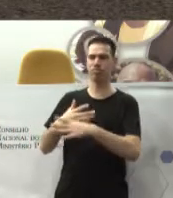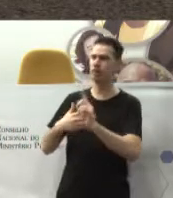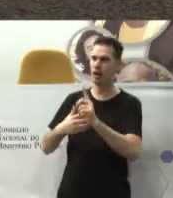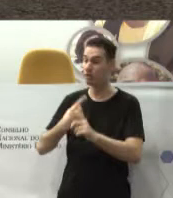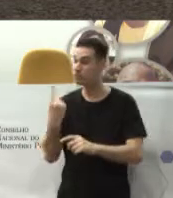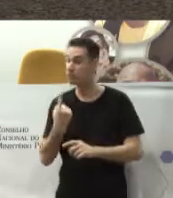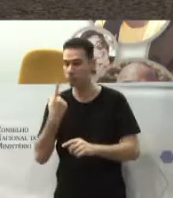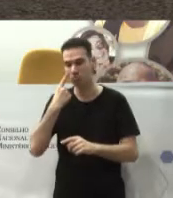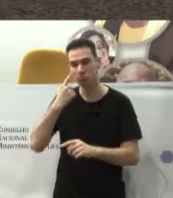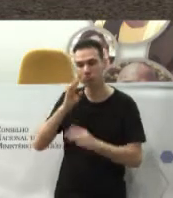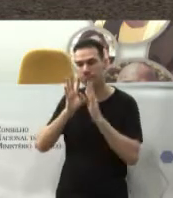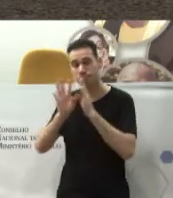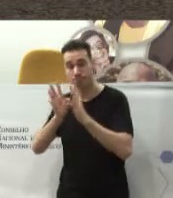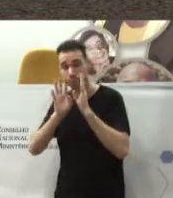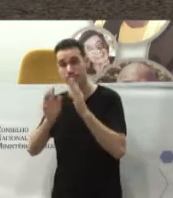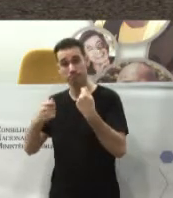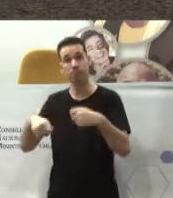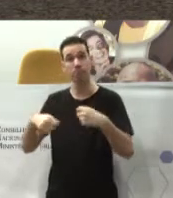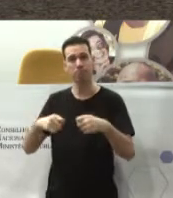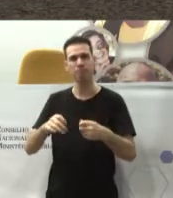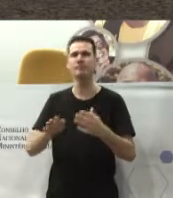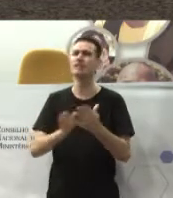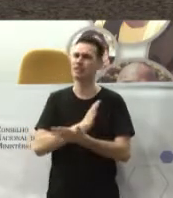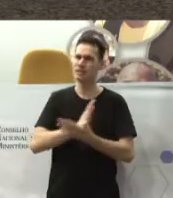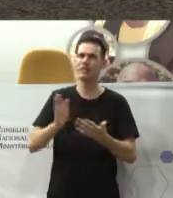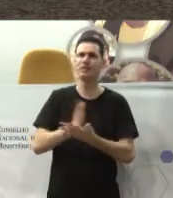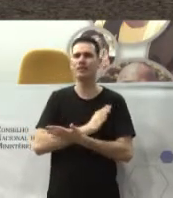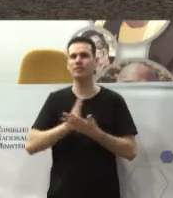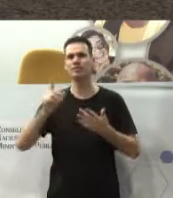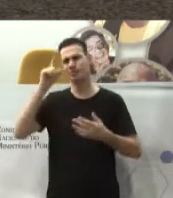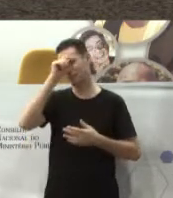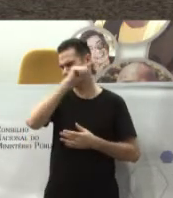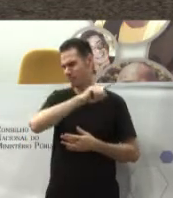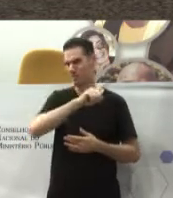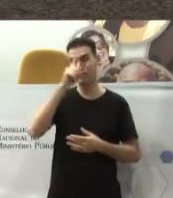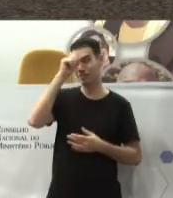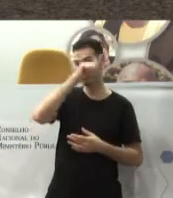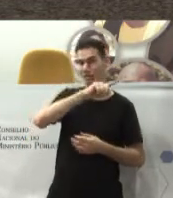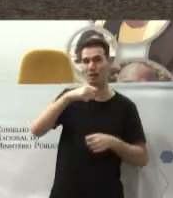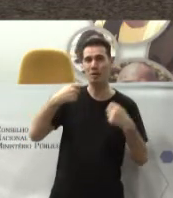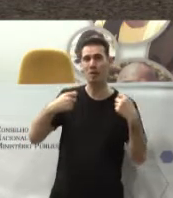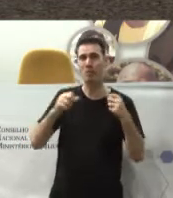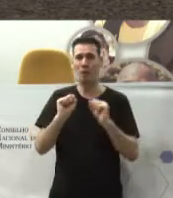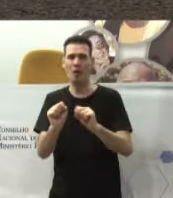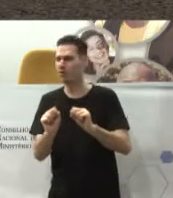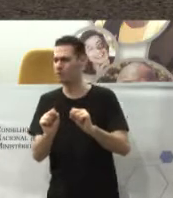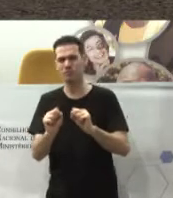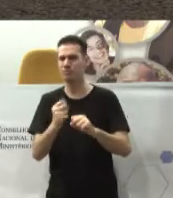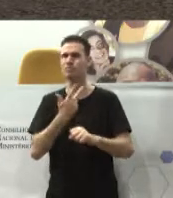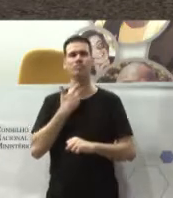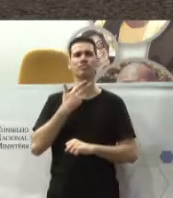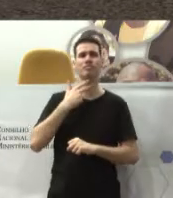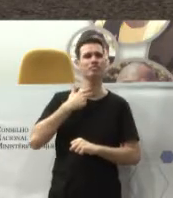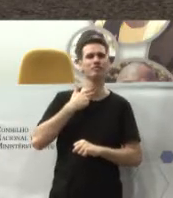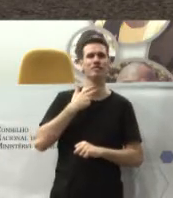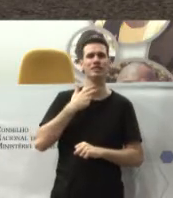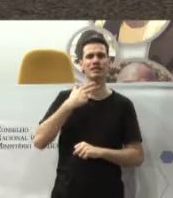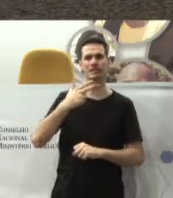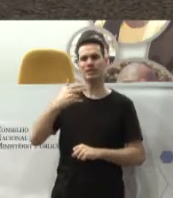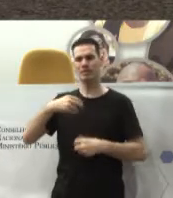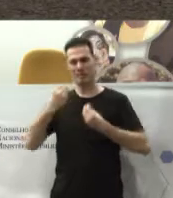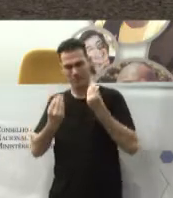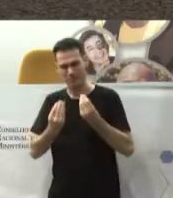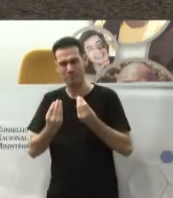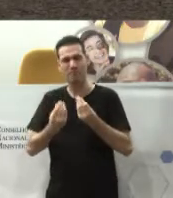brasileiro de 88. Portanto, temos uma dificuldade muito grande. Nem deveríamos tê-la, porque o 127 diz que devemos defender